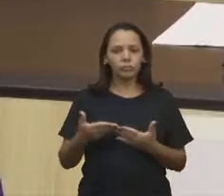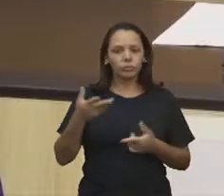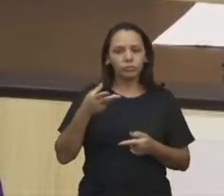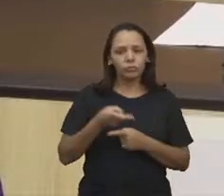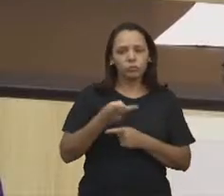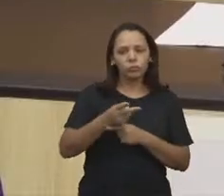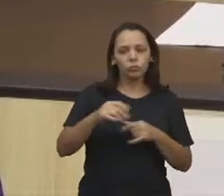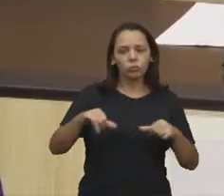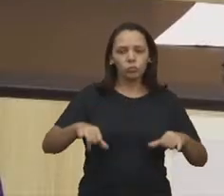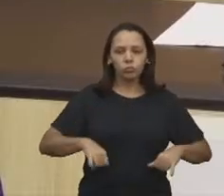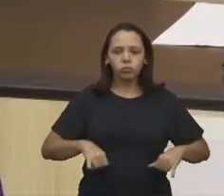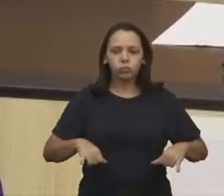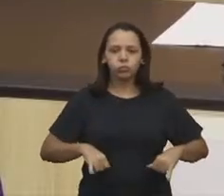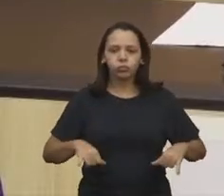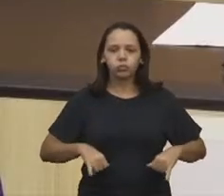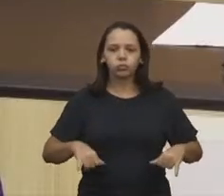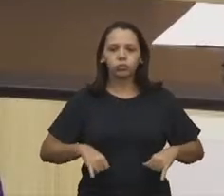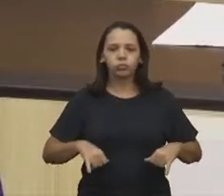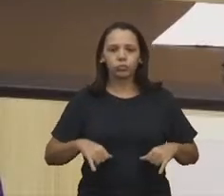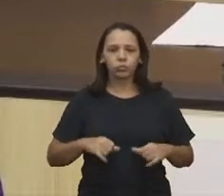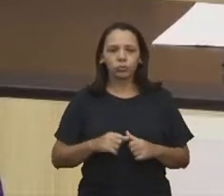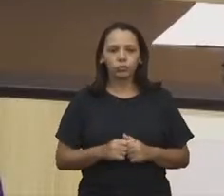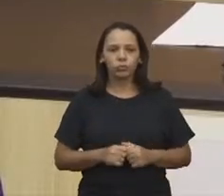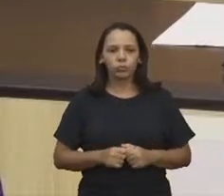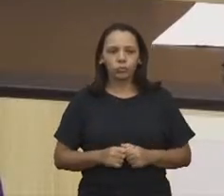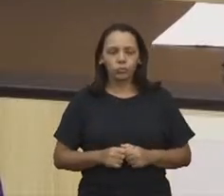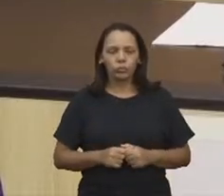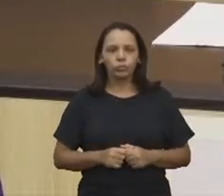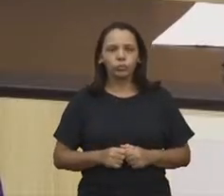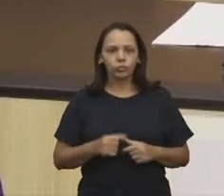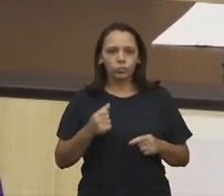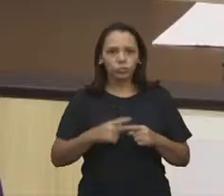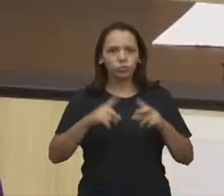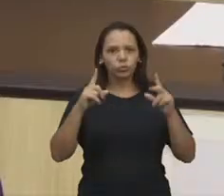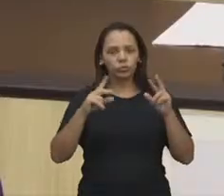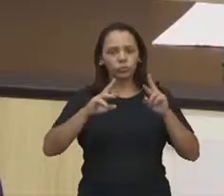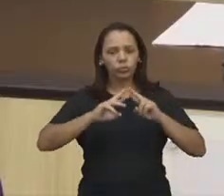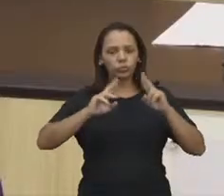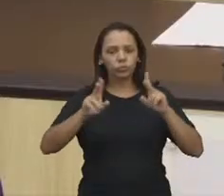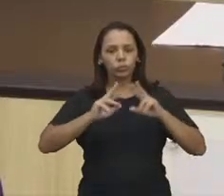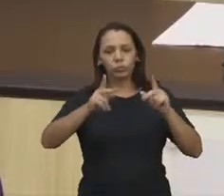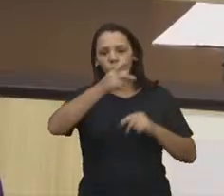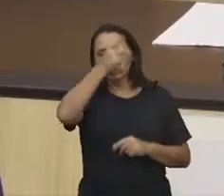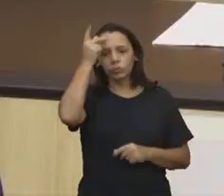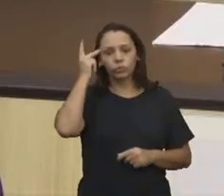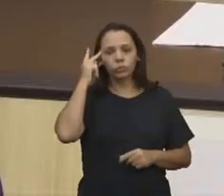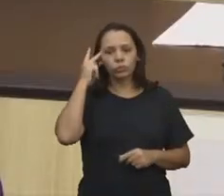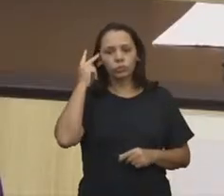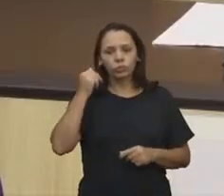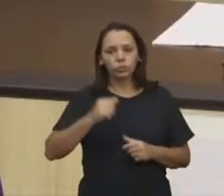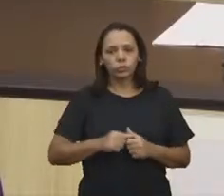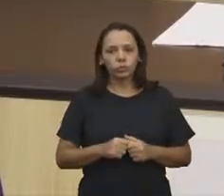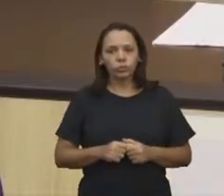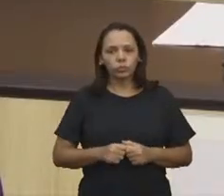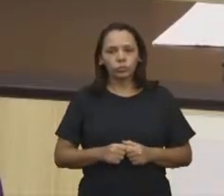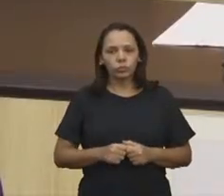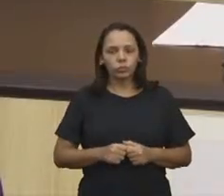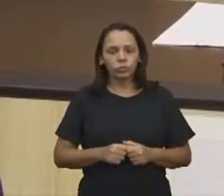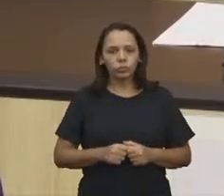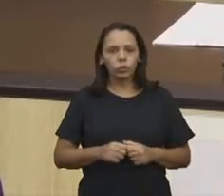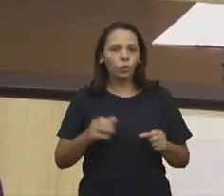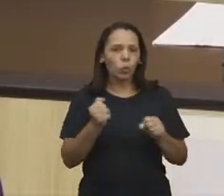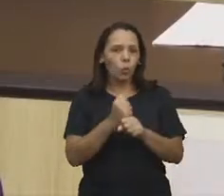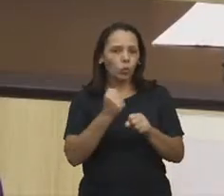continuam sofrendo porque, diferente dos grandes, né, que faz as grandes construções, que eles podem levar para outra